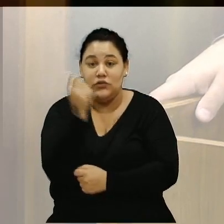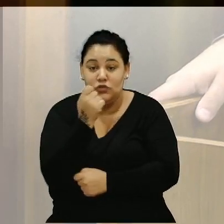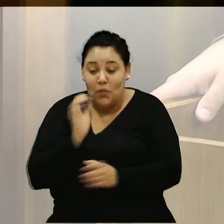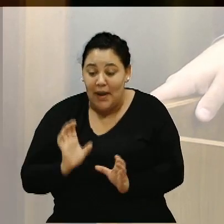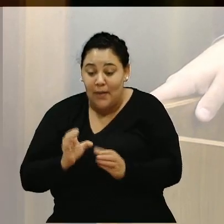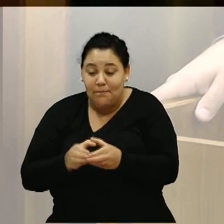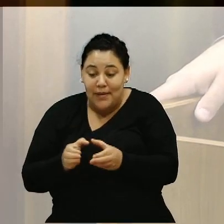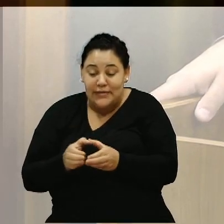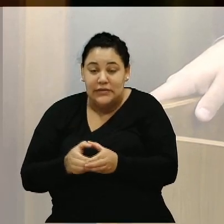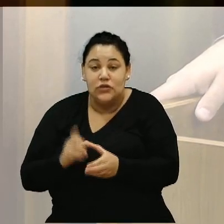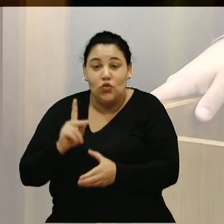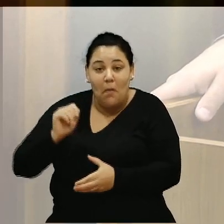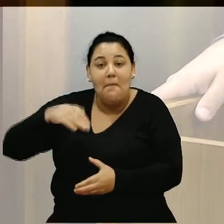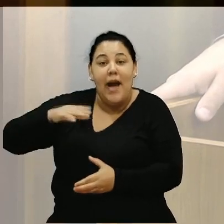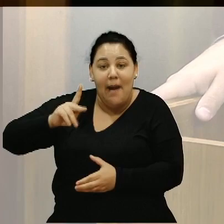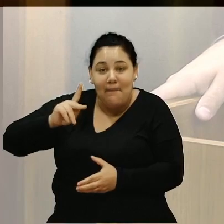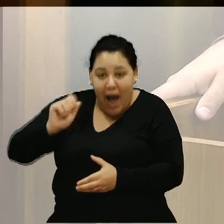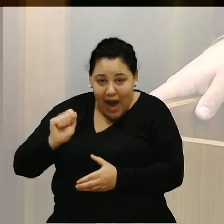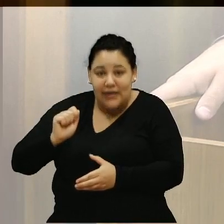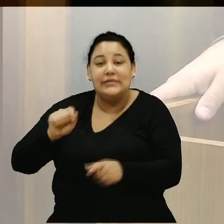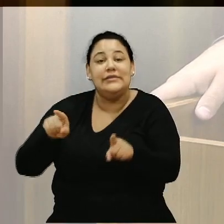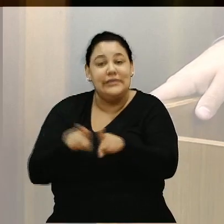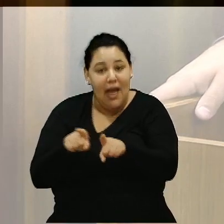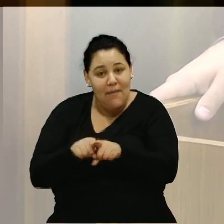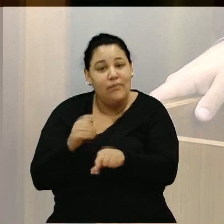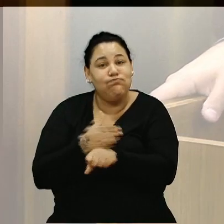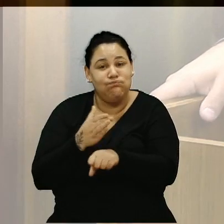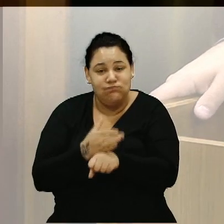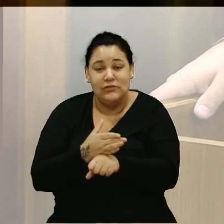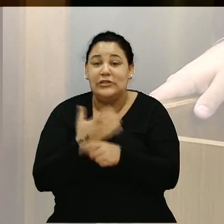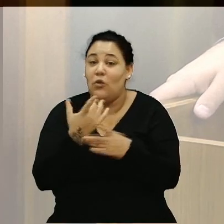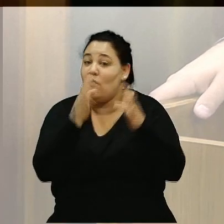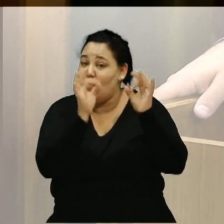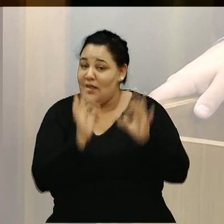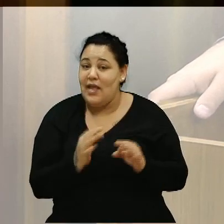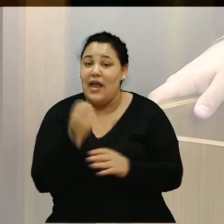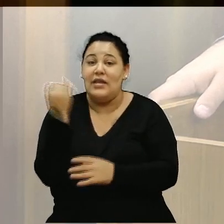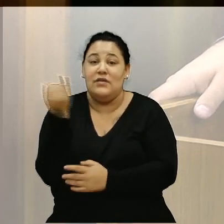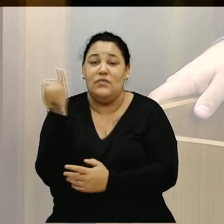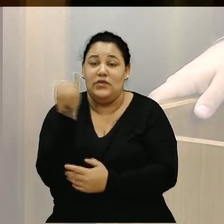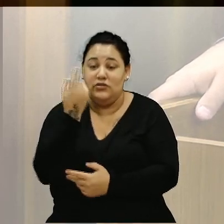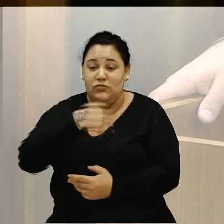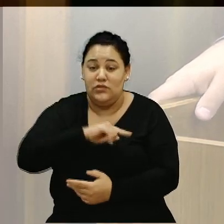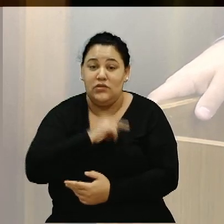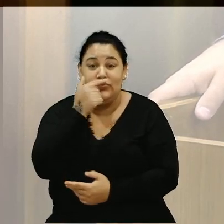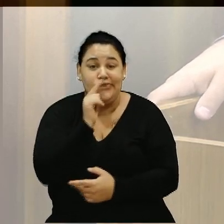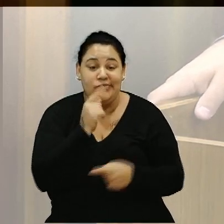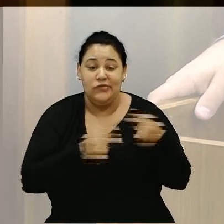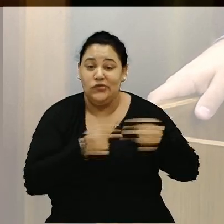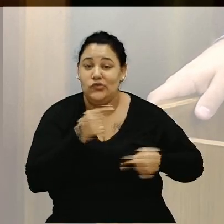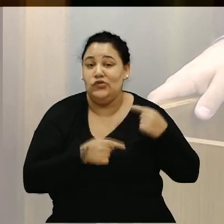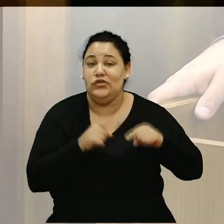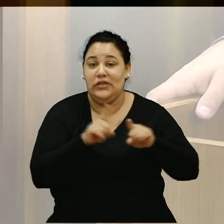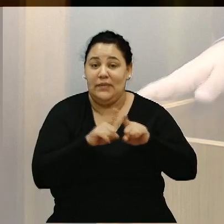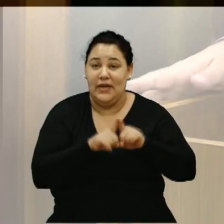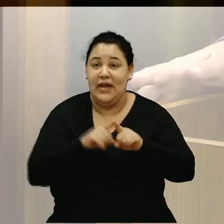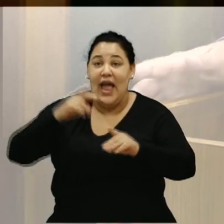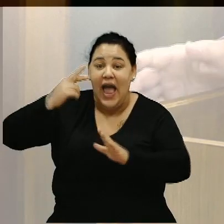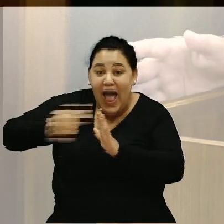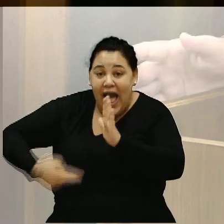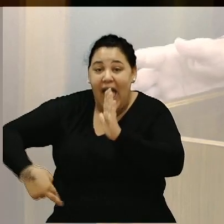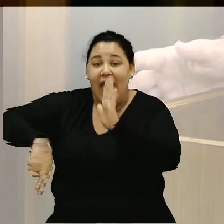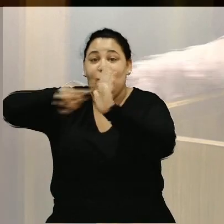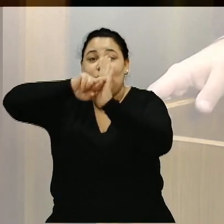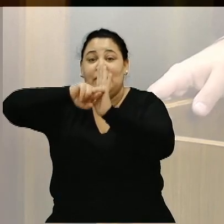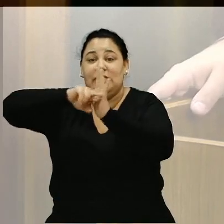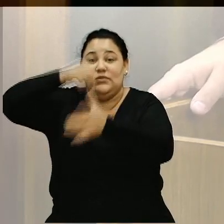Pampa também. Então, são questões importantes para nós discutirmos. A reconstrução